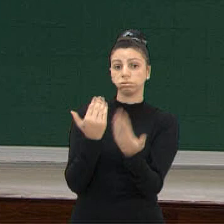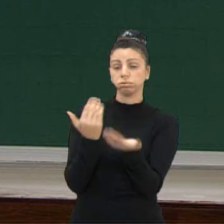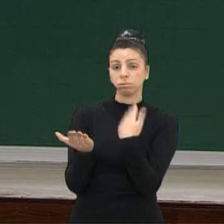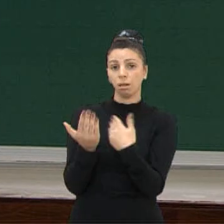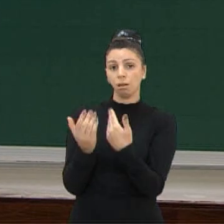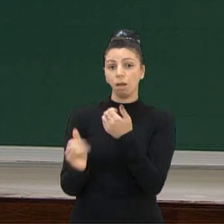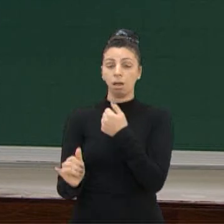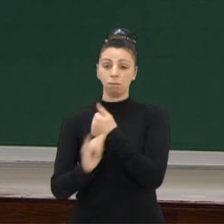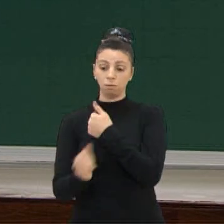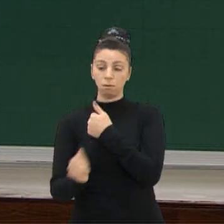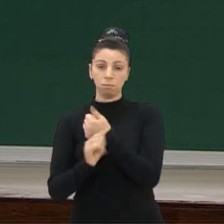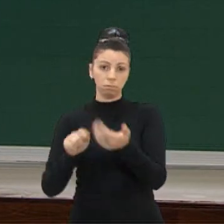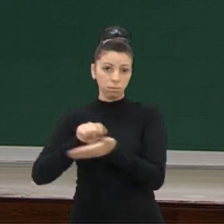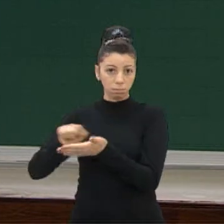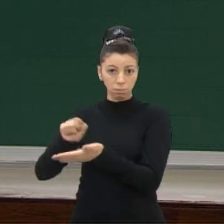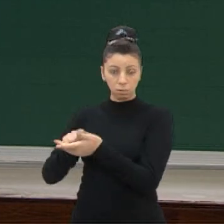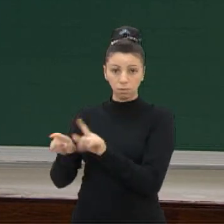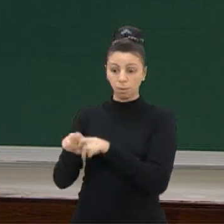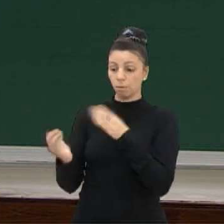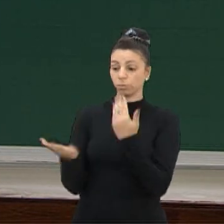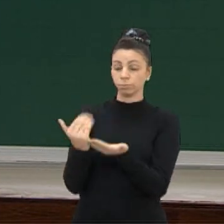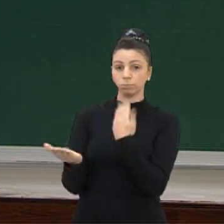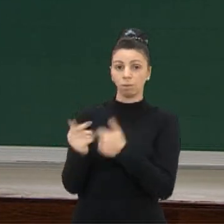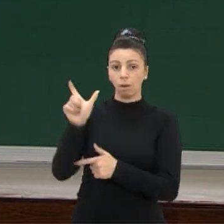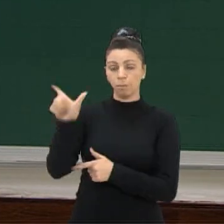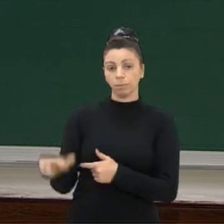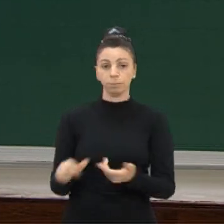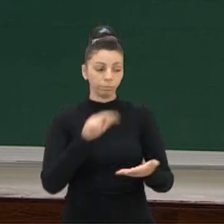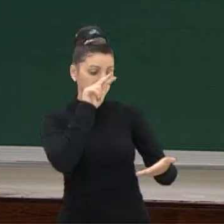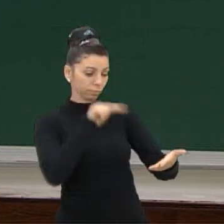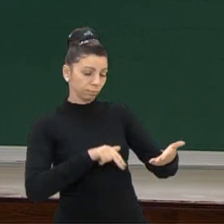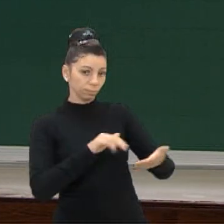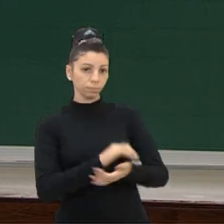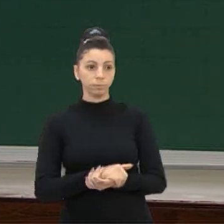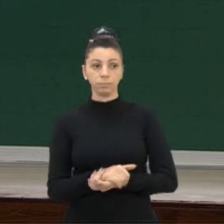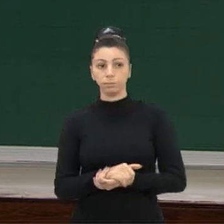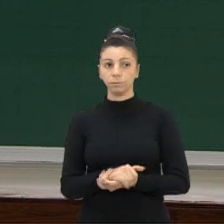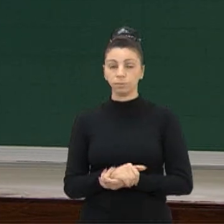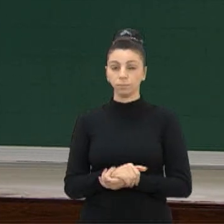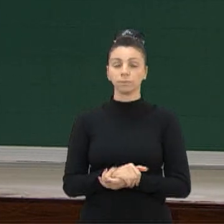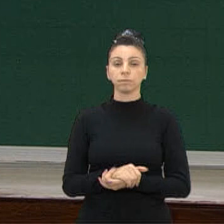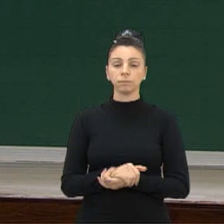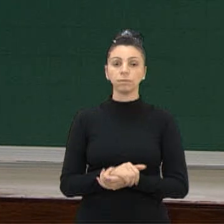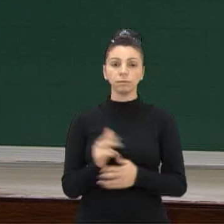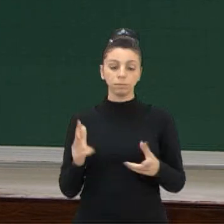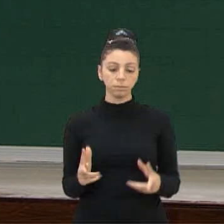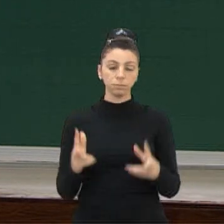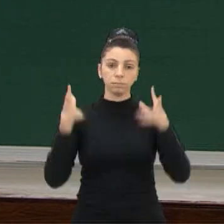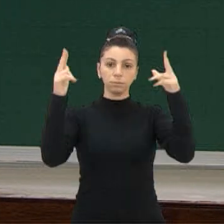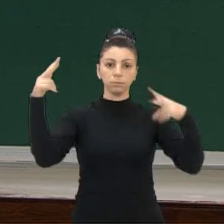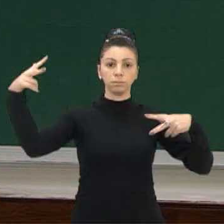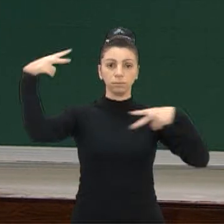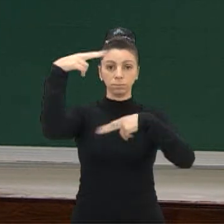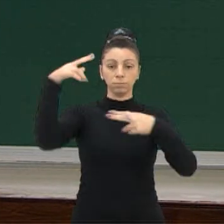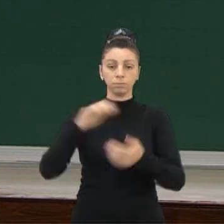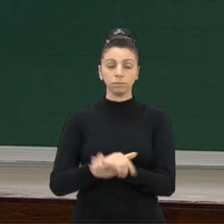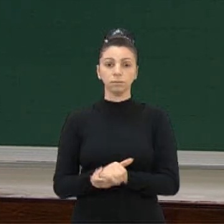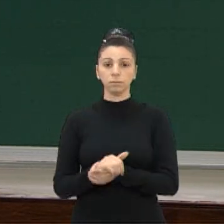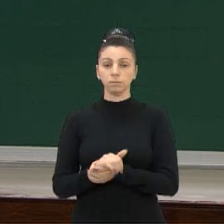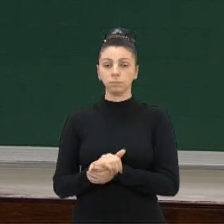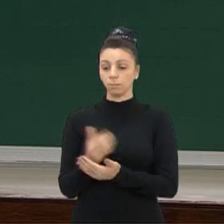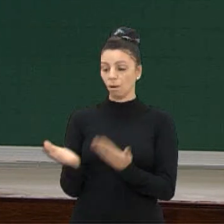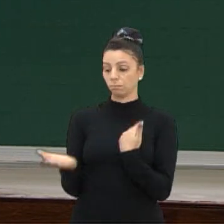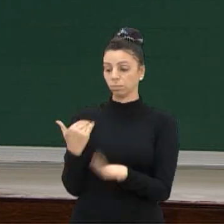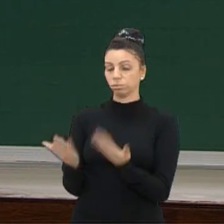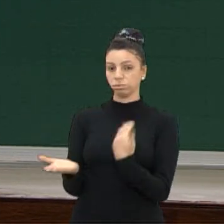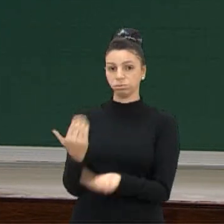Né? Então já no início aqui desses slides a gente tem aqui um fragmento dessa crônica que ele dialoga com o leitor dizendo: